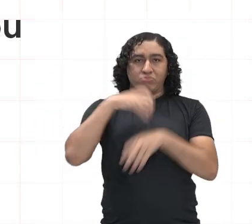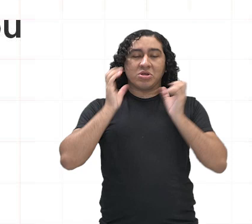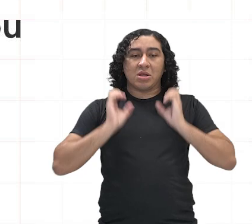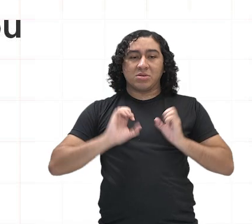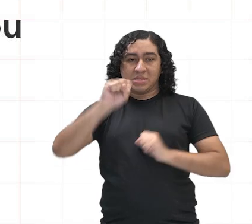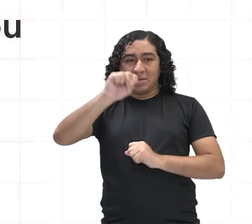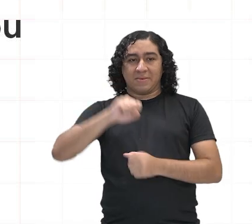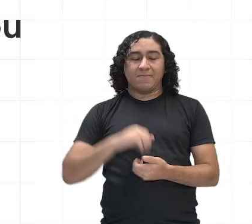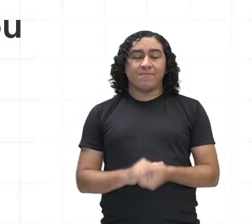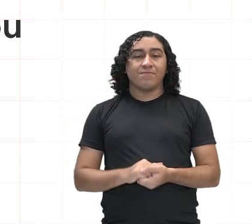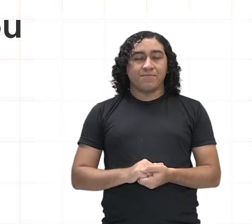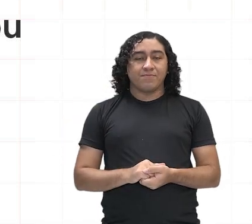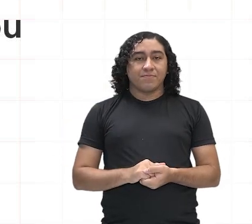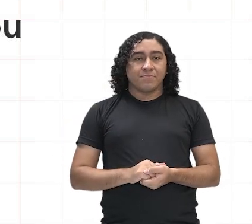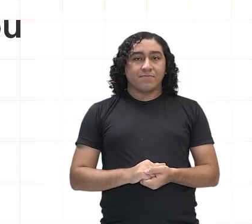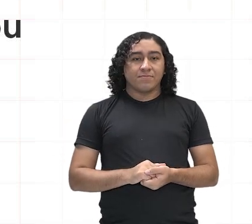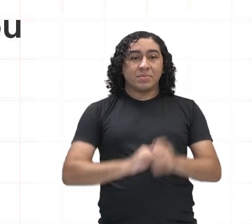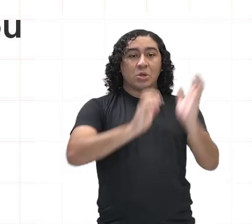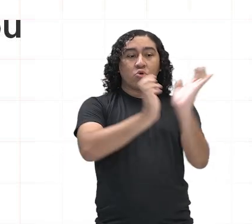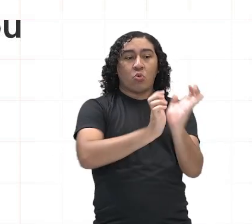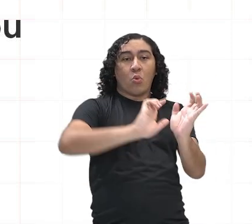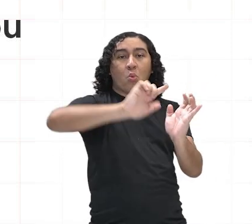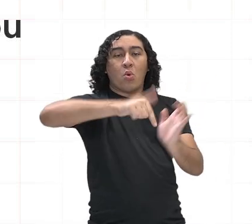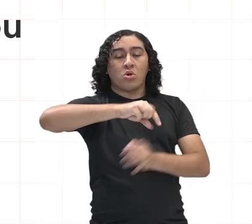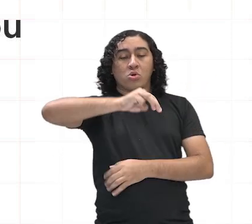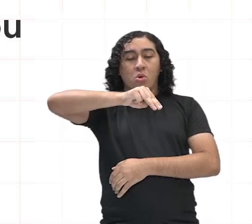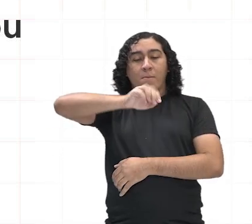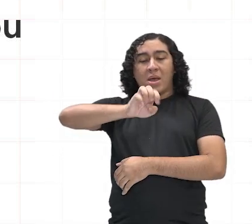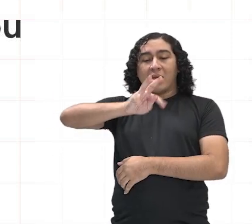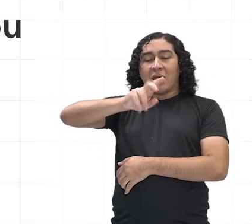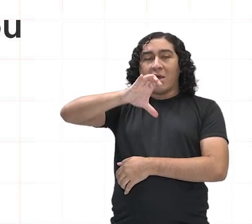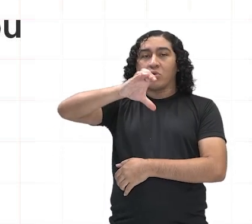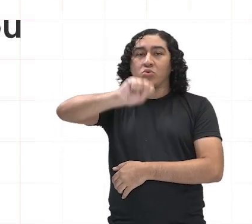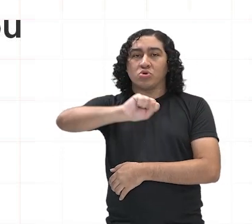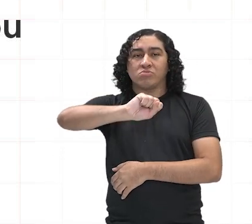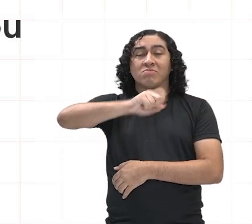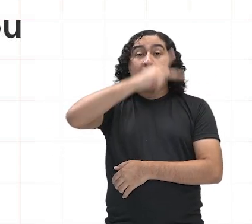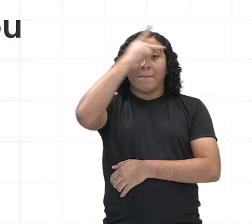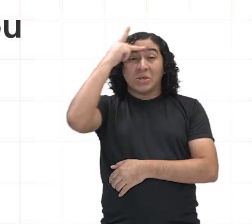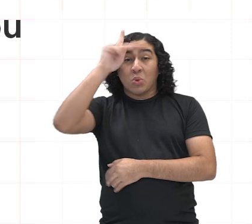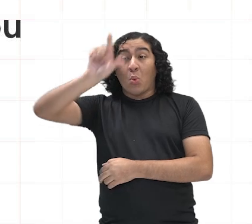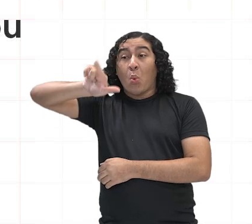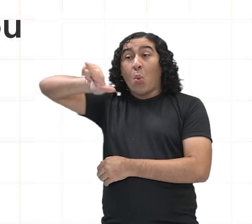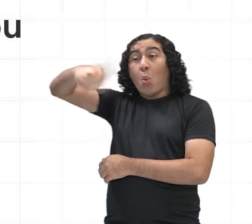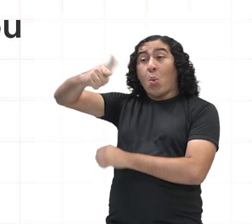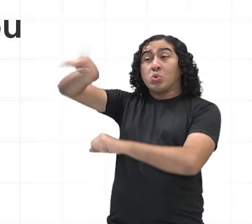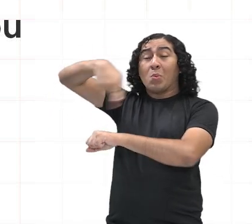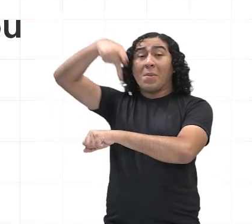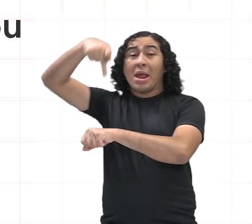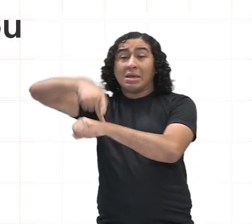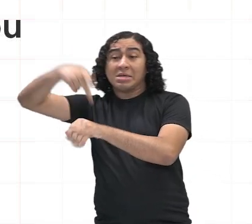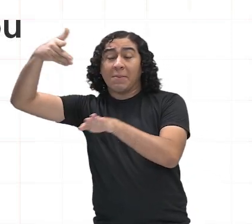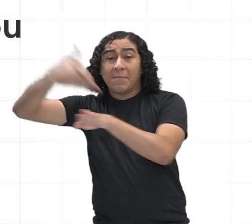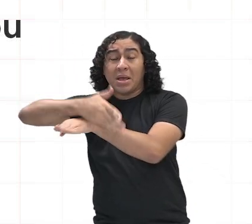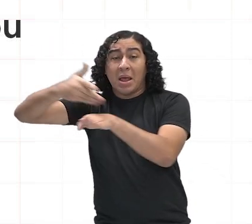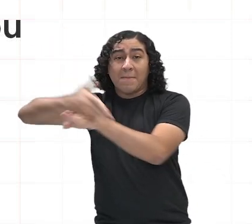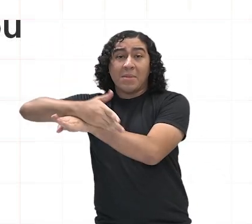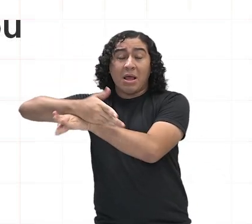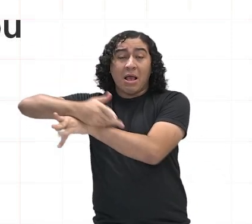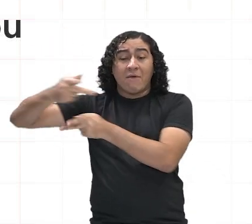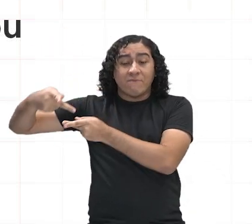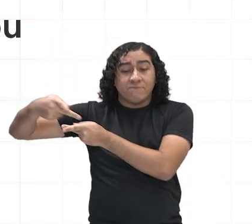Metecos eram estrangeiros que não tinham o direito de participar da vida política. Também não tinham